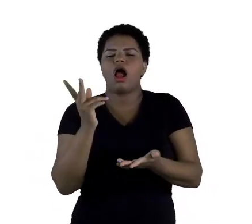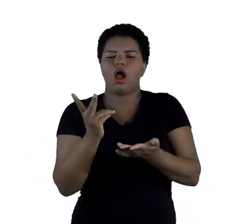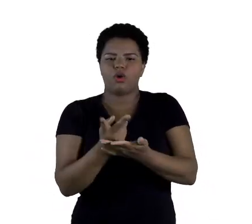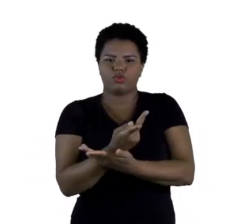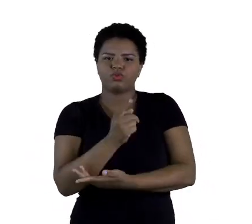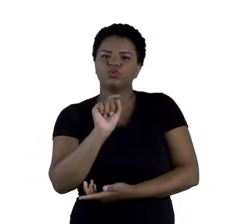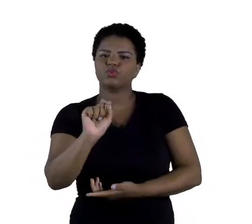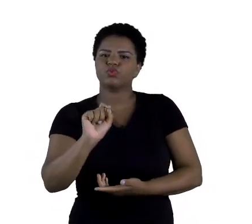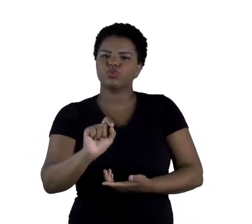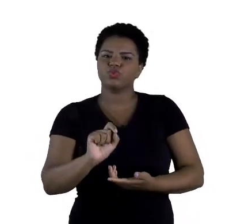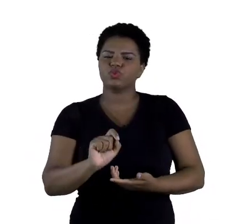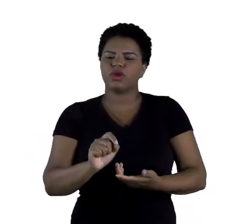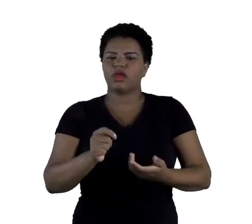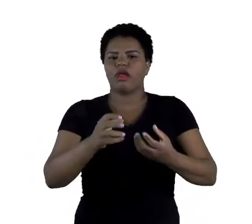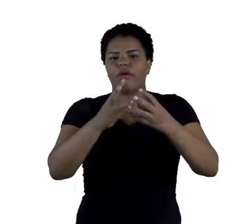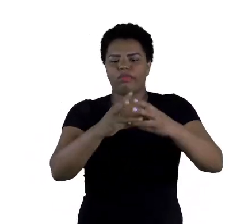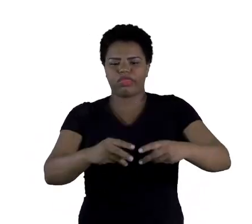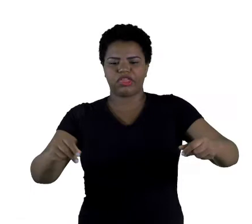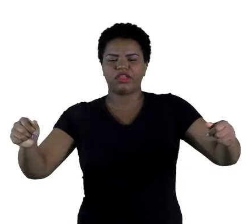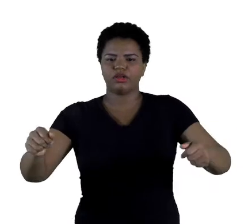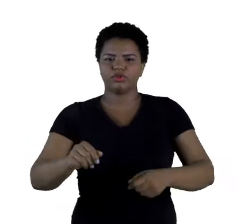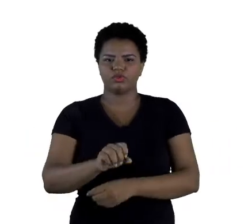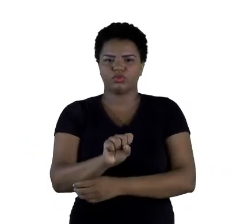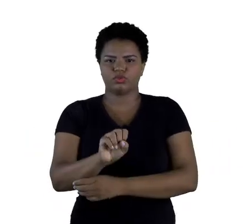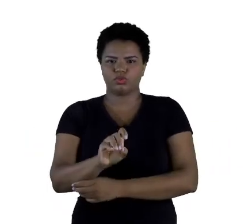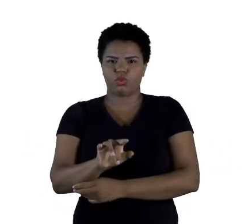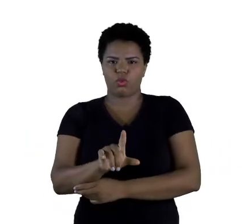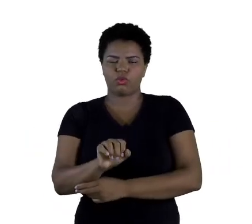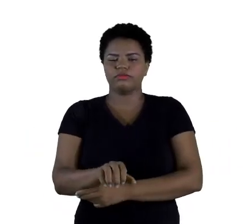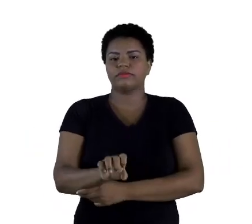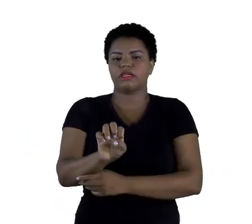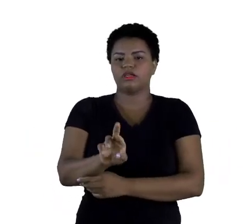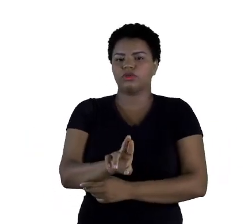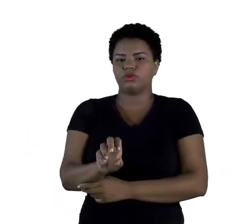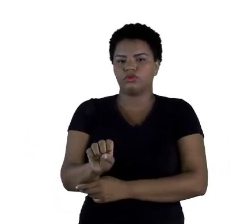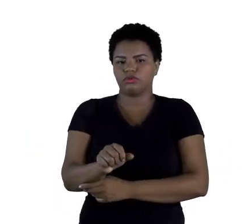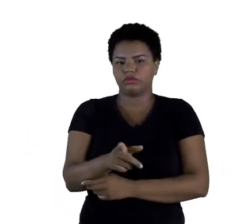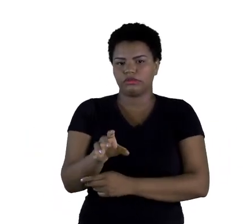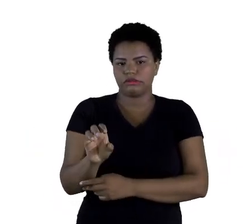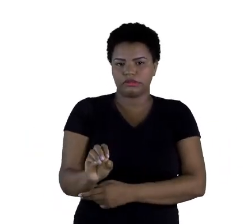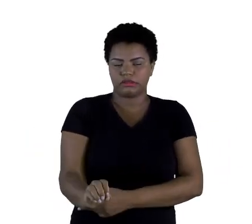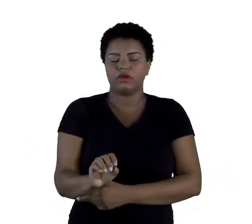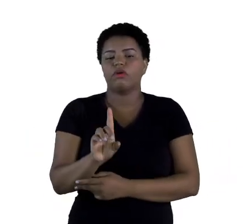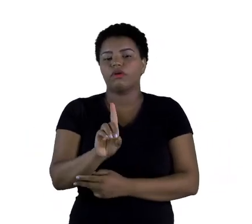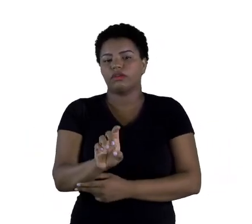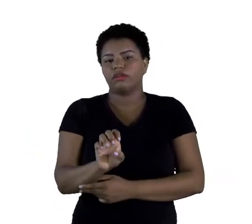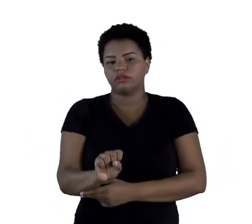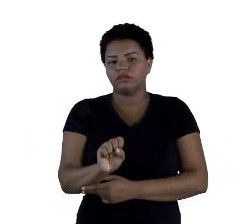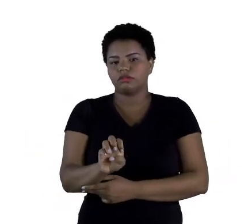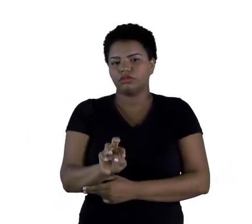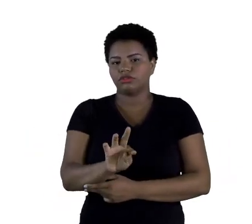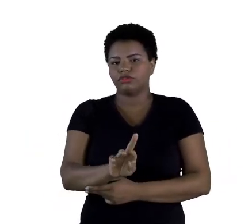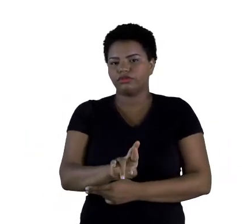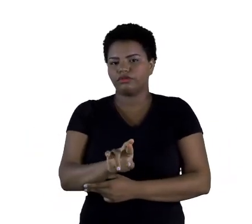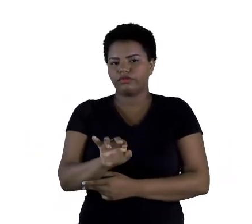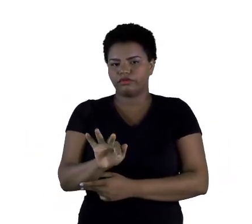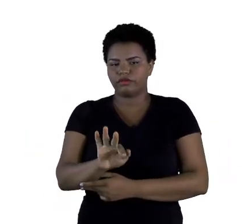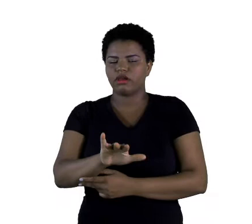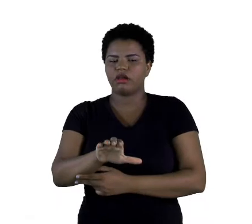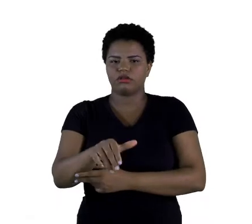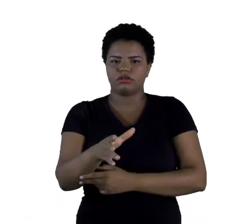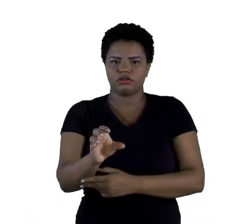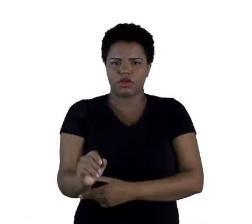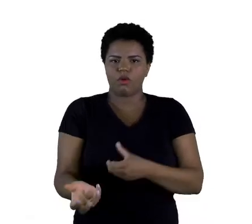A degradação do solo, ela pode ocorrer por erosão, desertificação, queimadas e